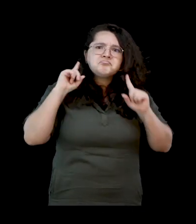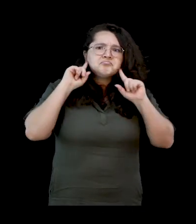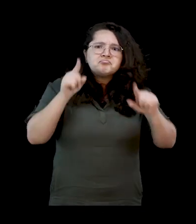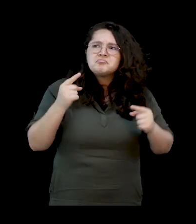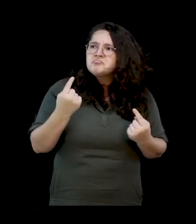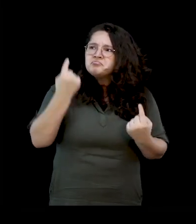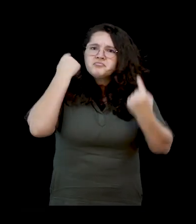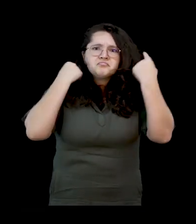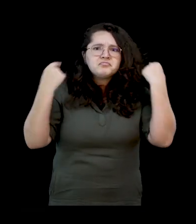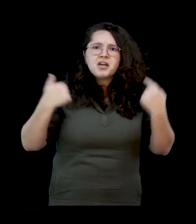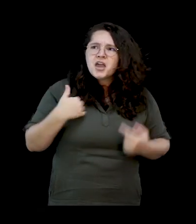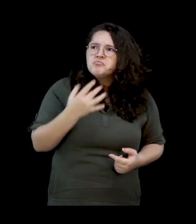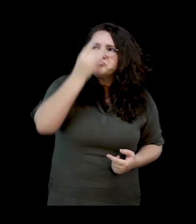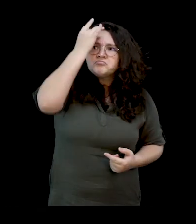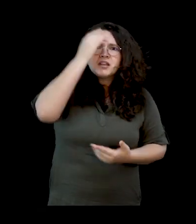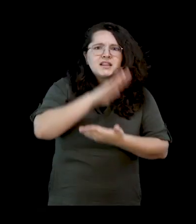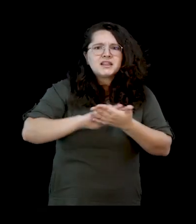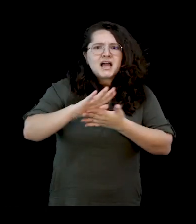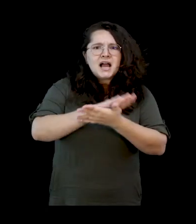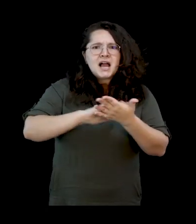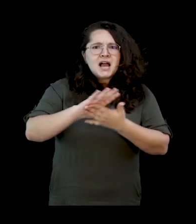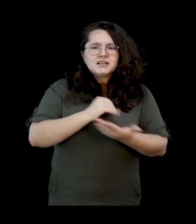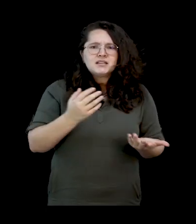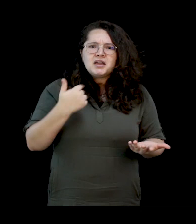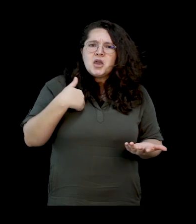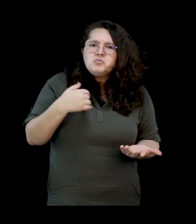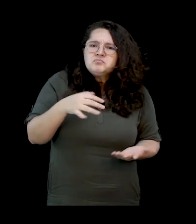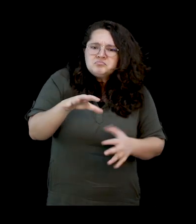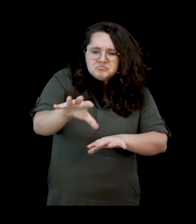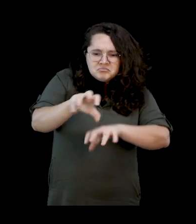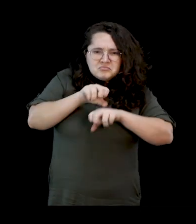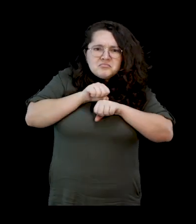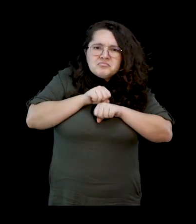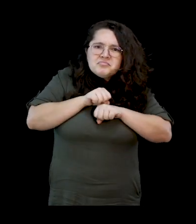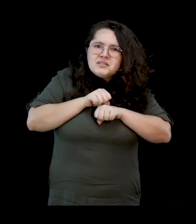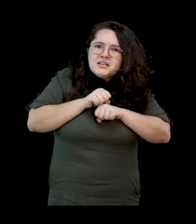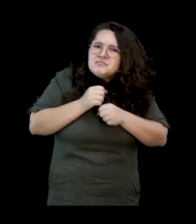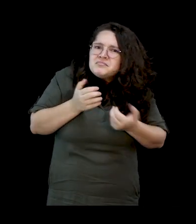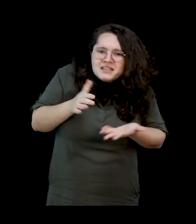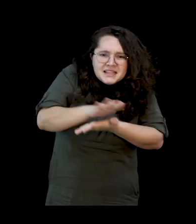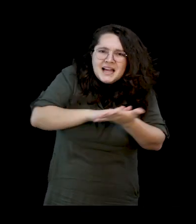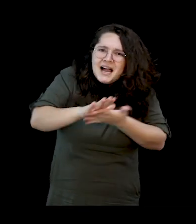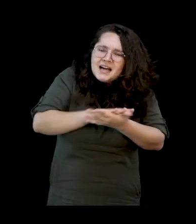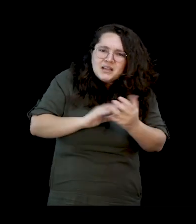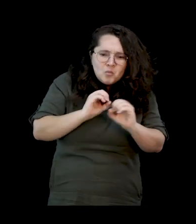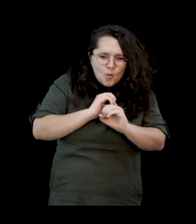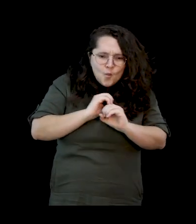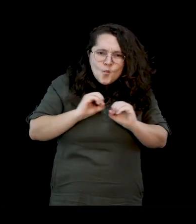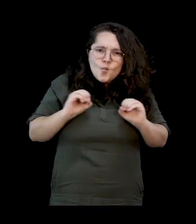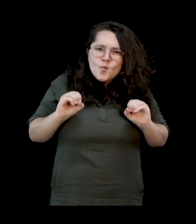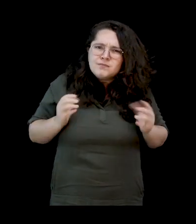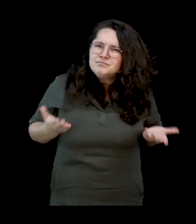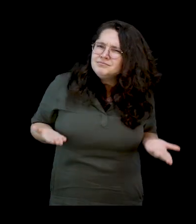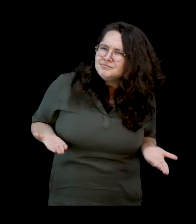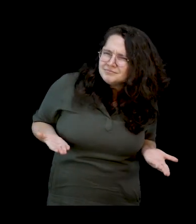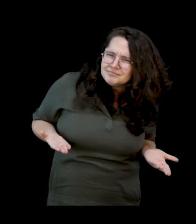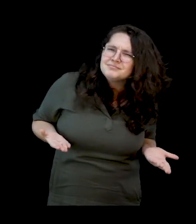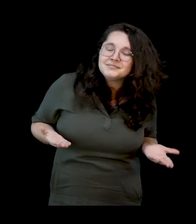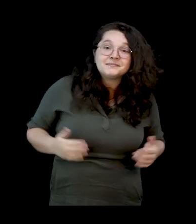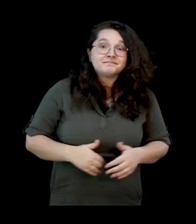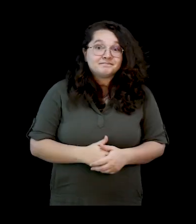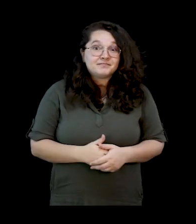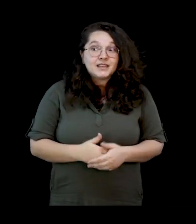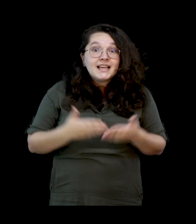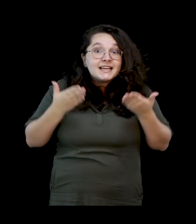escorre pela sua pele e vai para fora e nada sobrou de você. E, portanto, era evidente que a cultura não poderia,